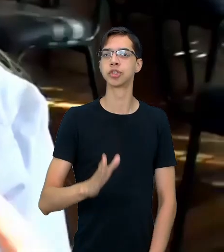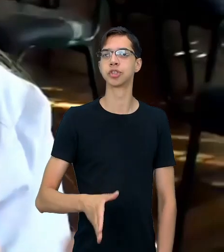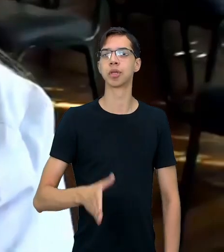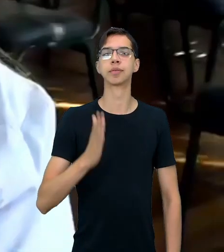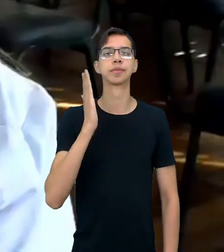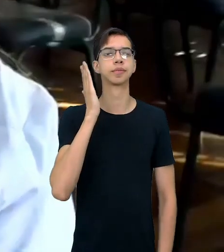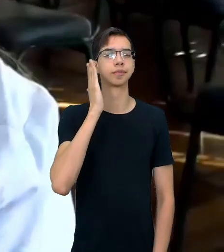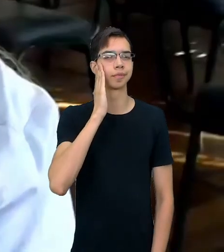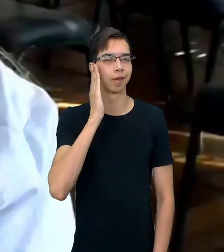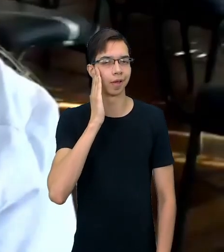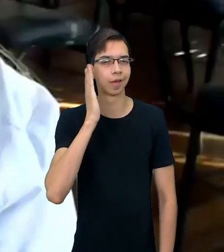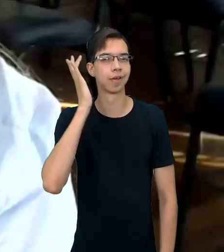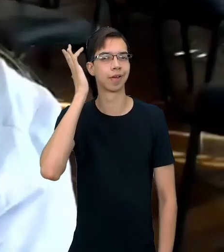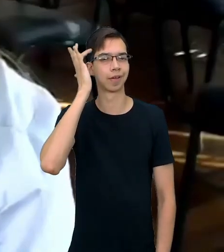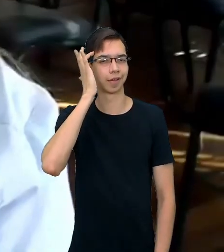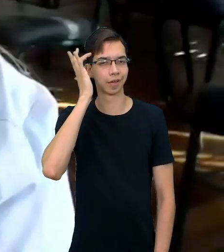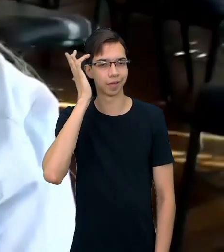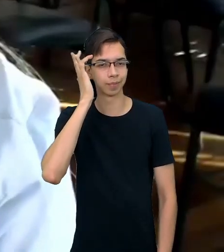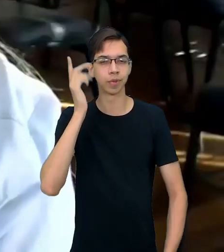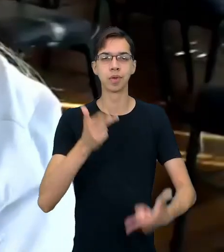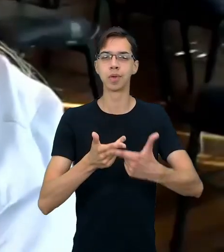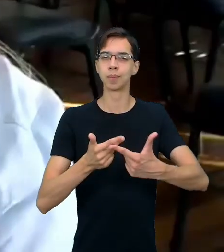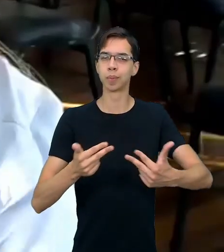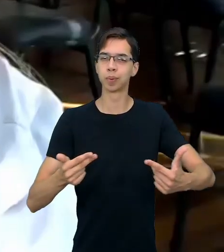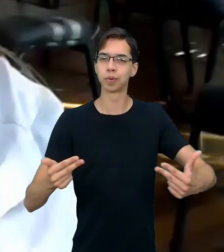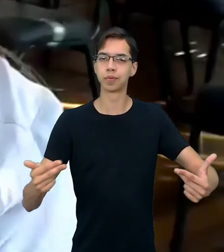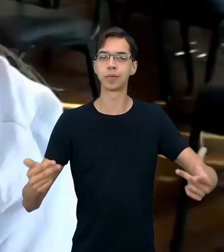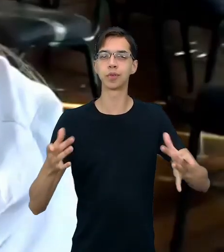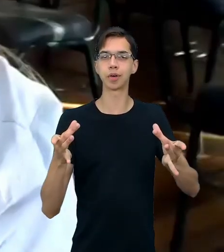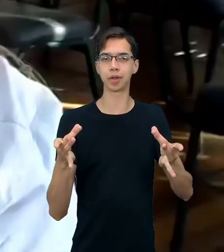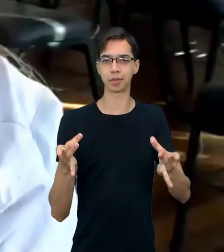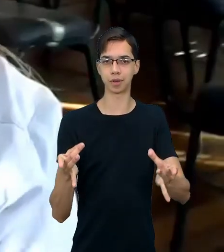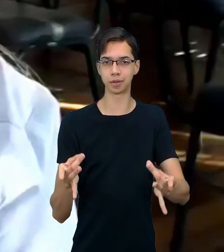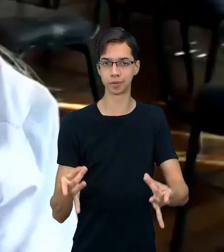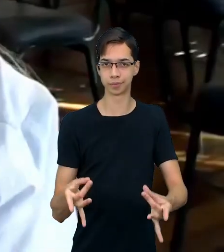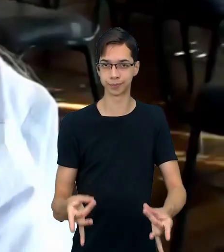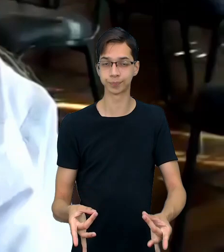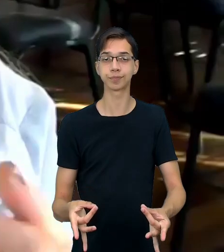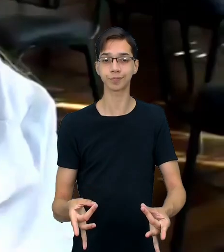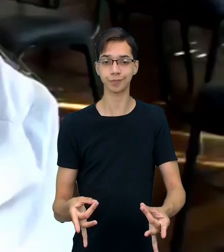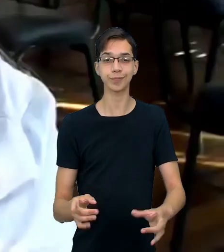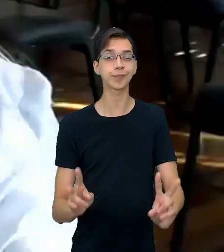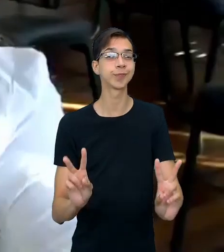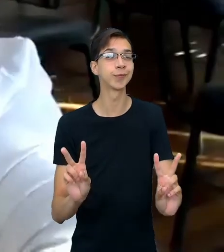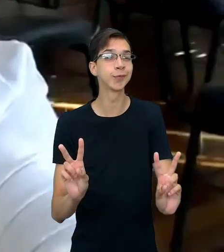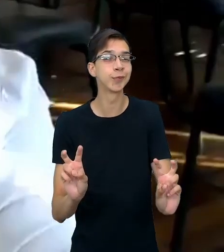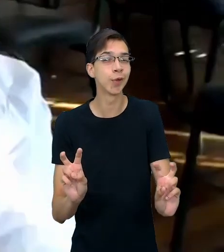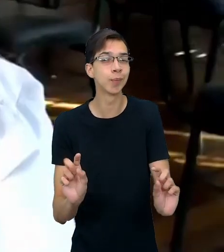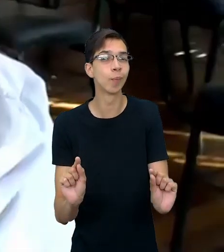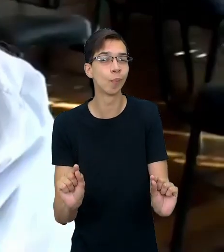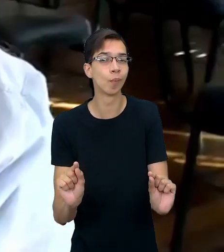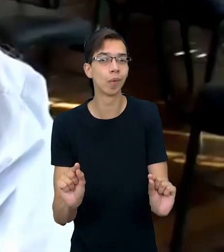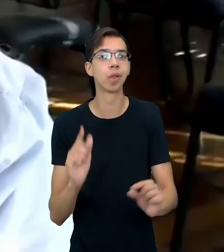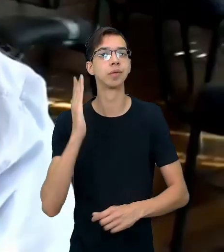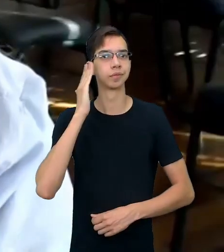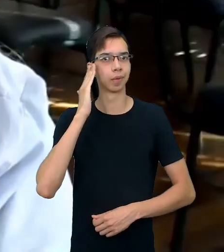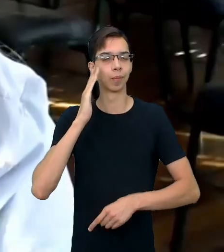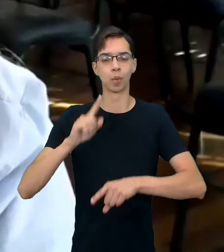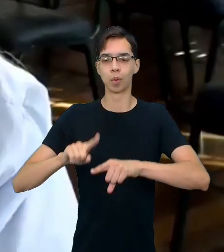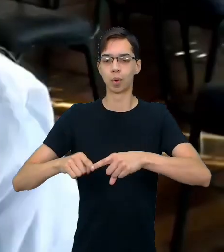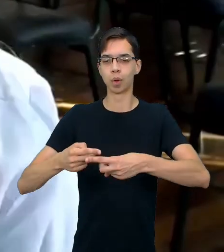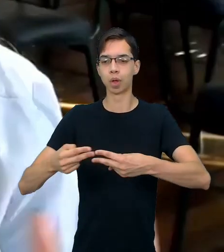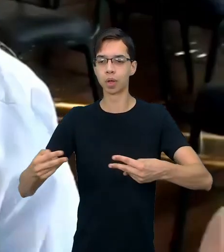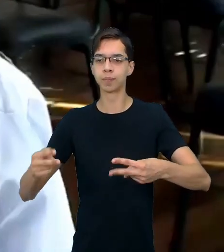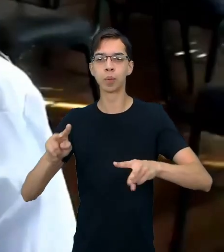um reconhecimento das condições necessárias aí, suficiente para a existência de um objeto de